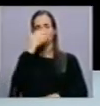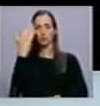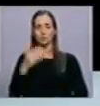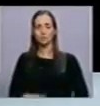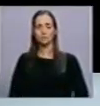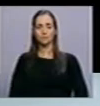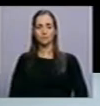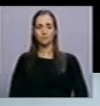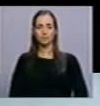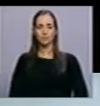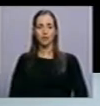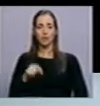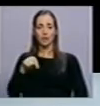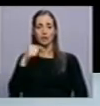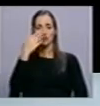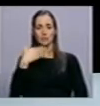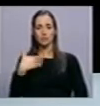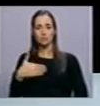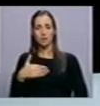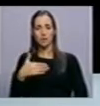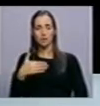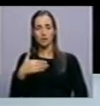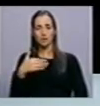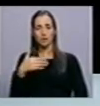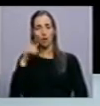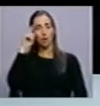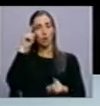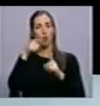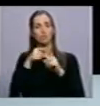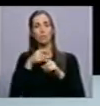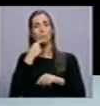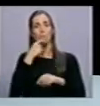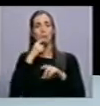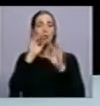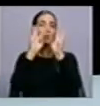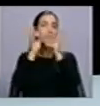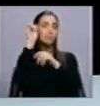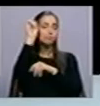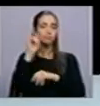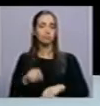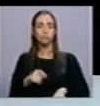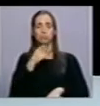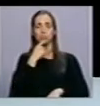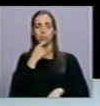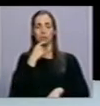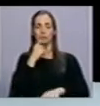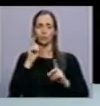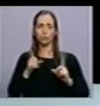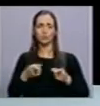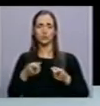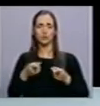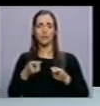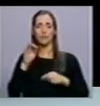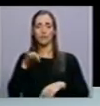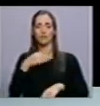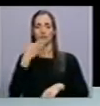Esta semana a nossa viagem tem como ponto de partida calhaus cósmicos. Calhaus, que maneira tão interessante começar este fim de semana,